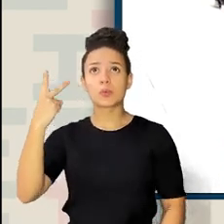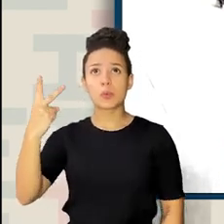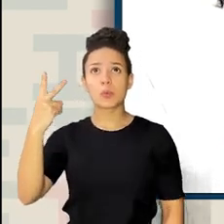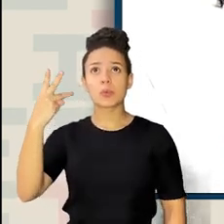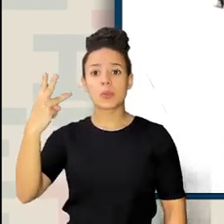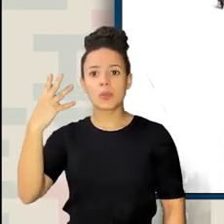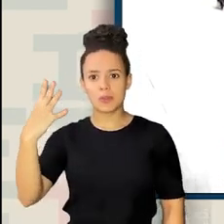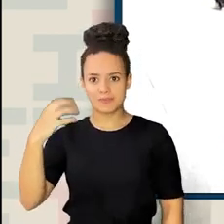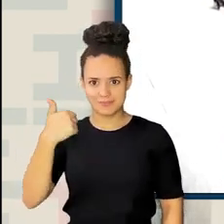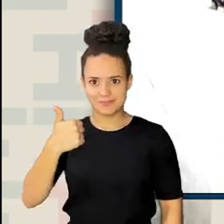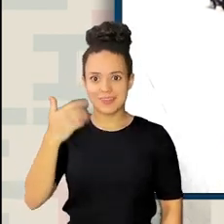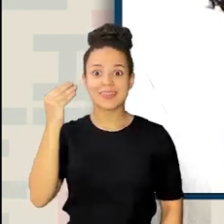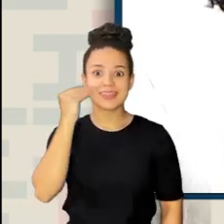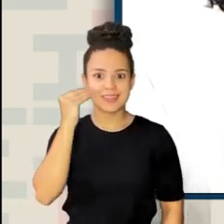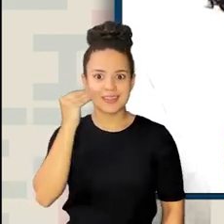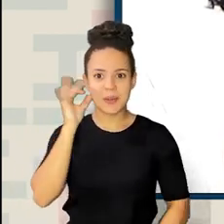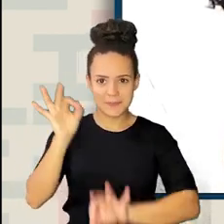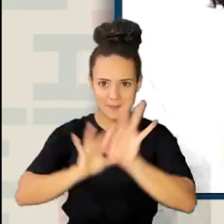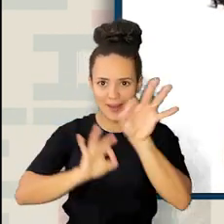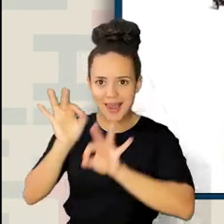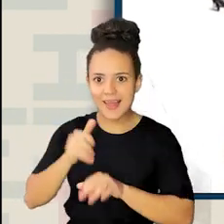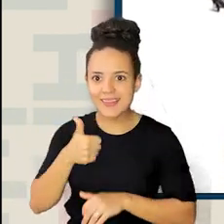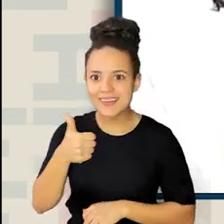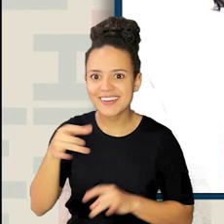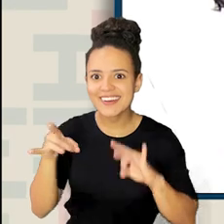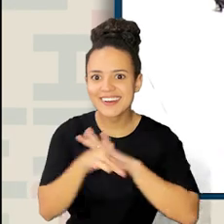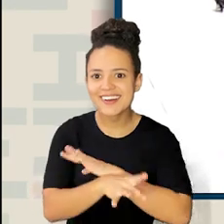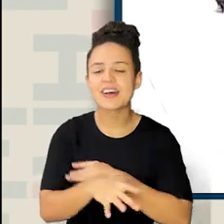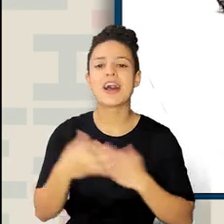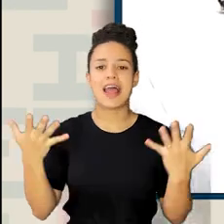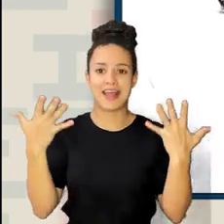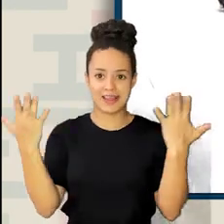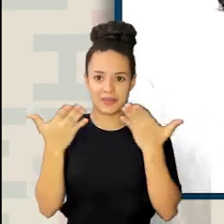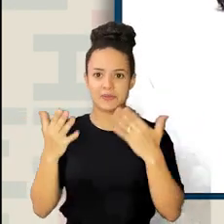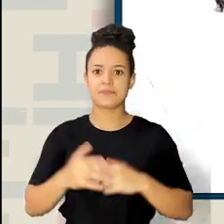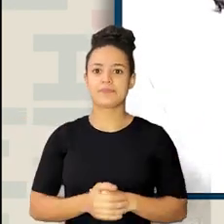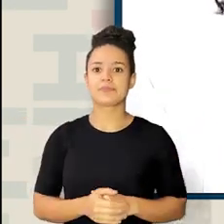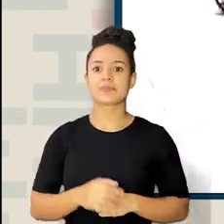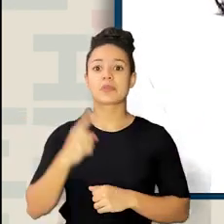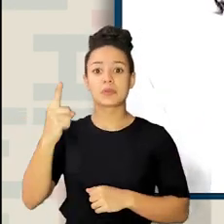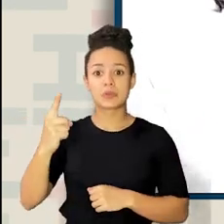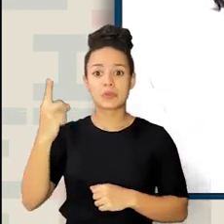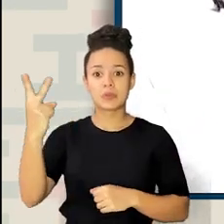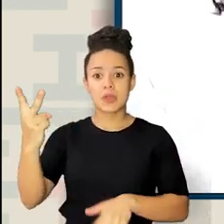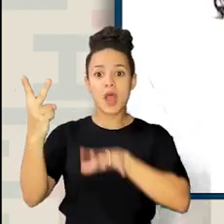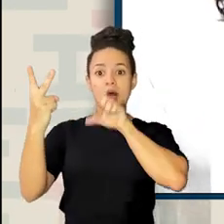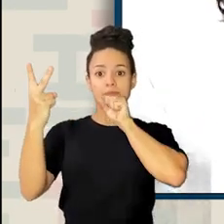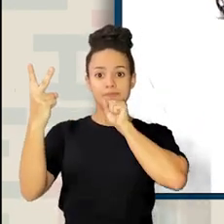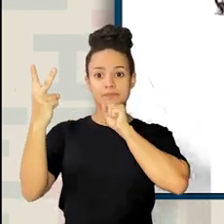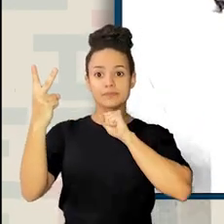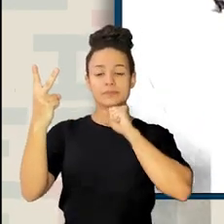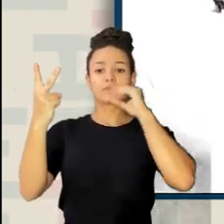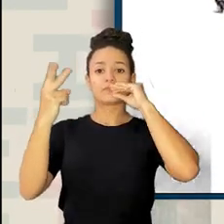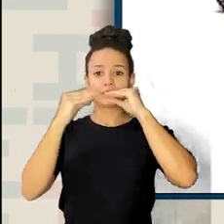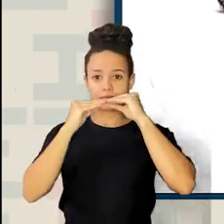lá? Tá preparada? Vamos lá. 1, 2.